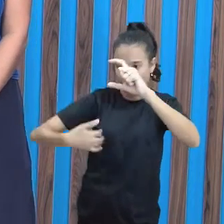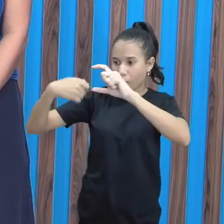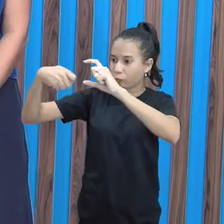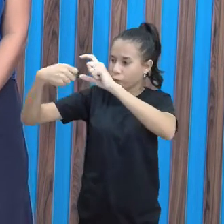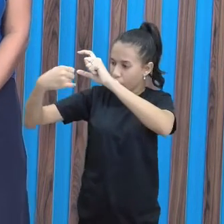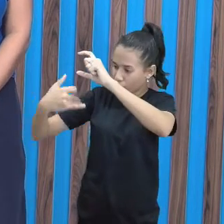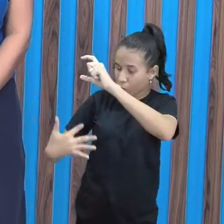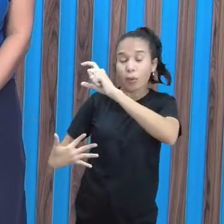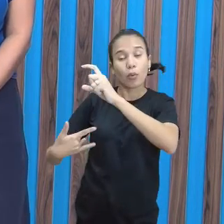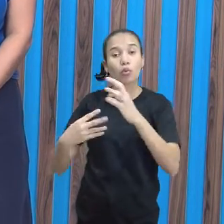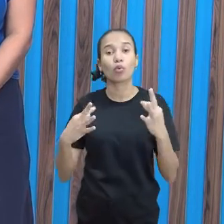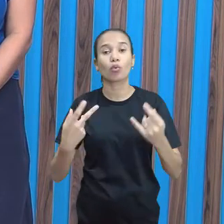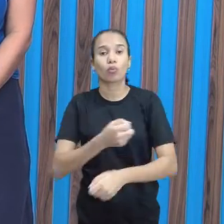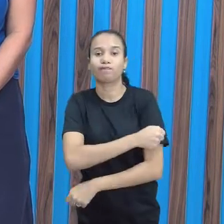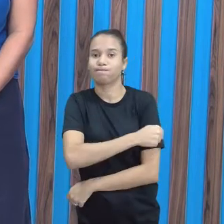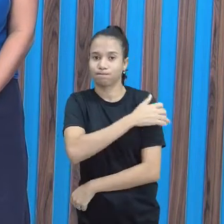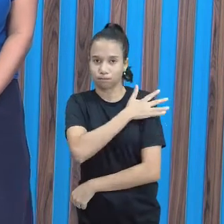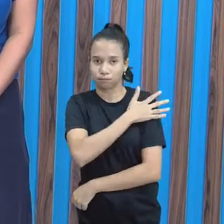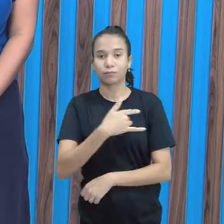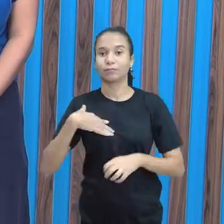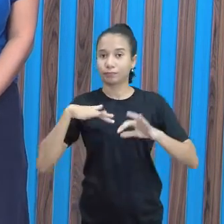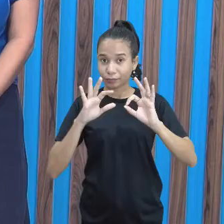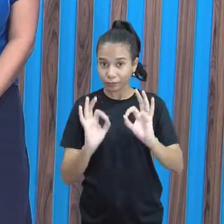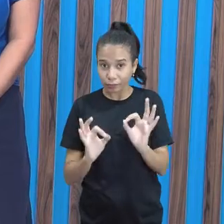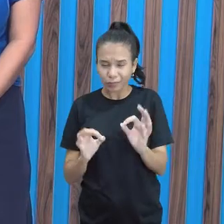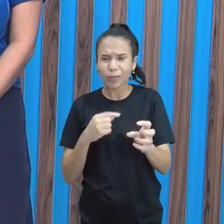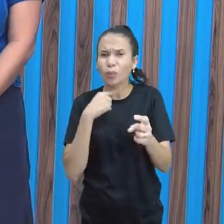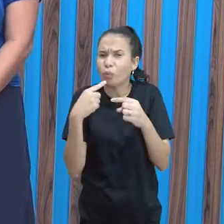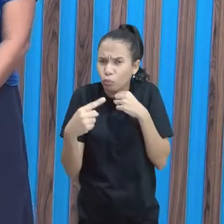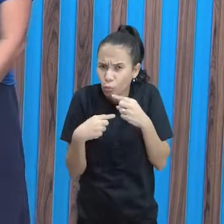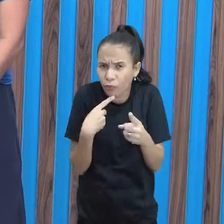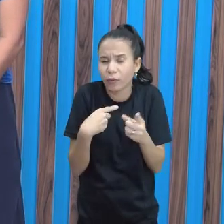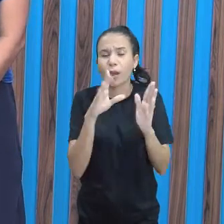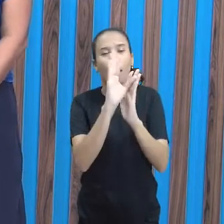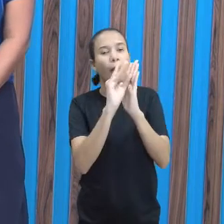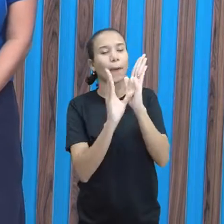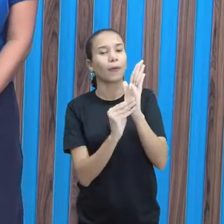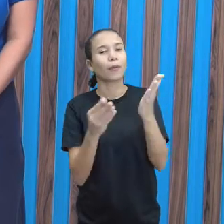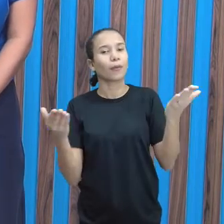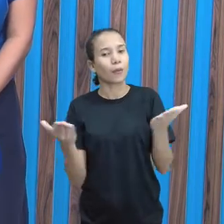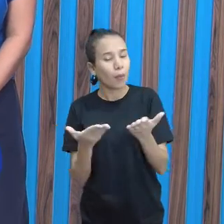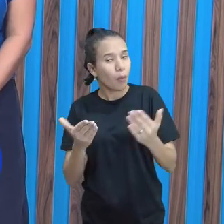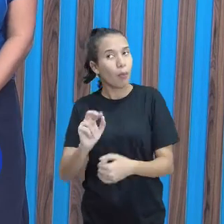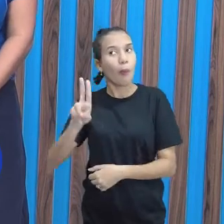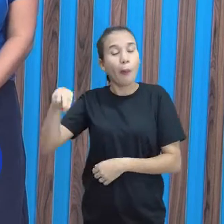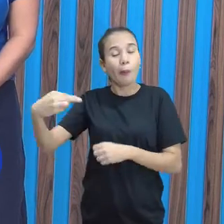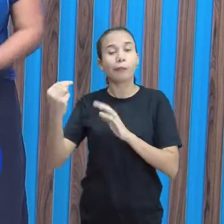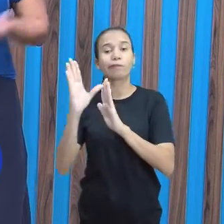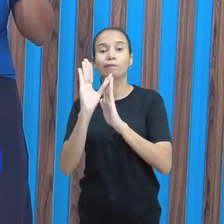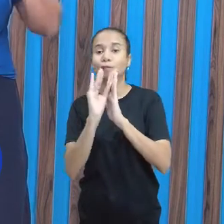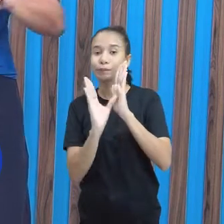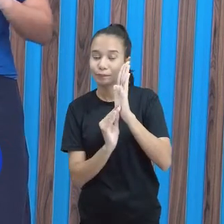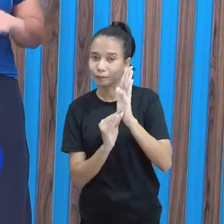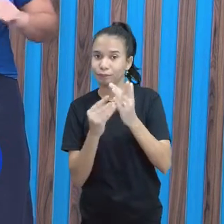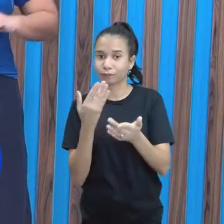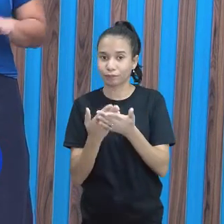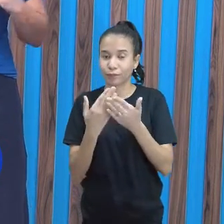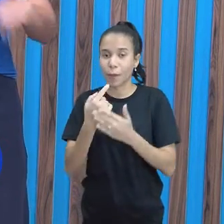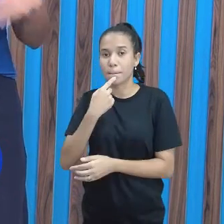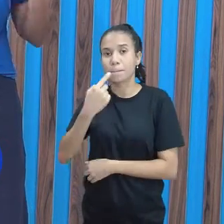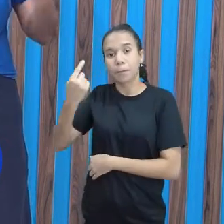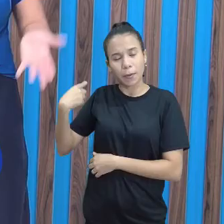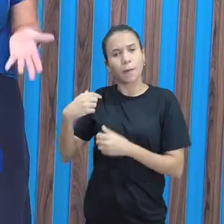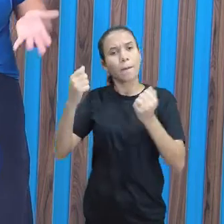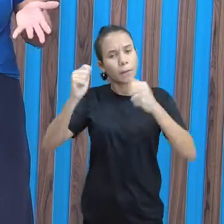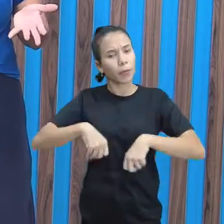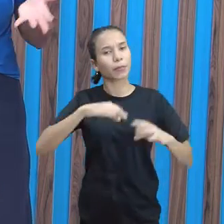ano passado e desse ano também, tá certo? Então qualquer dúvida no conteúdo de hoje ou no conteúdo das outras aulas, vocês